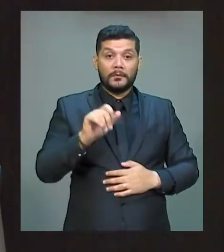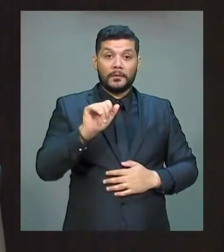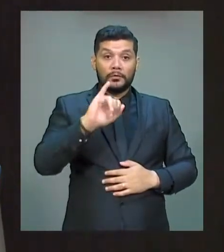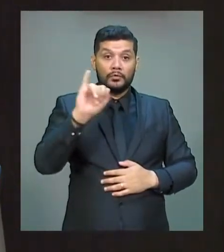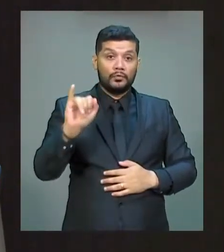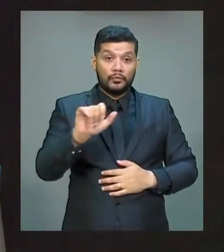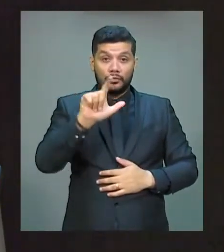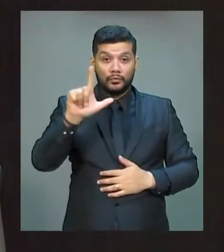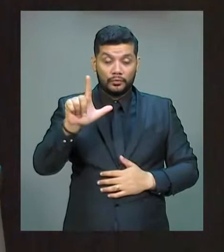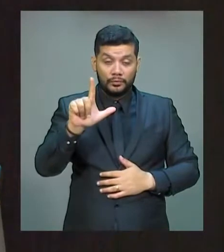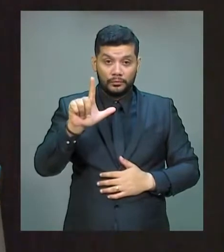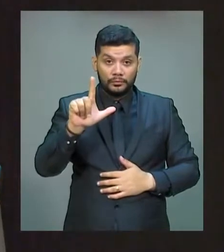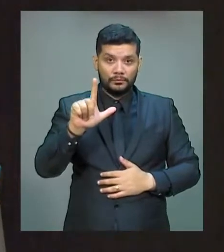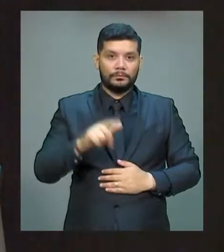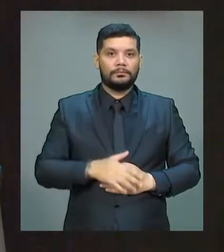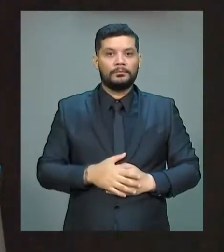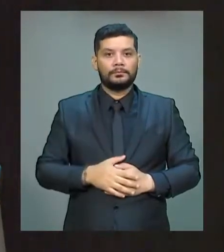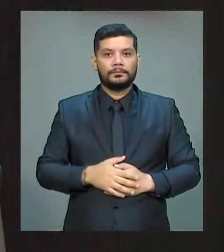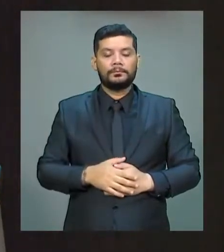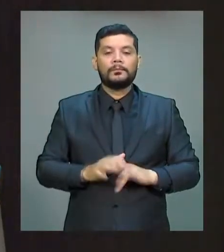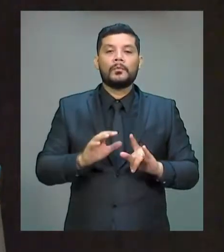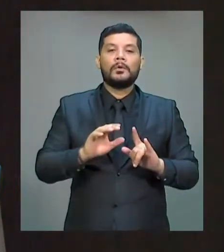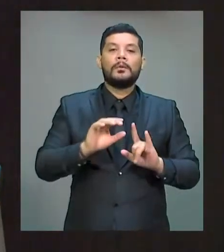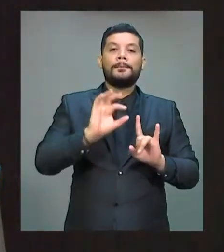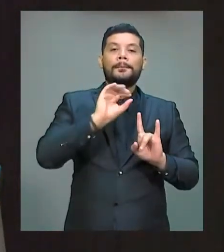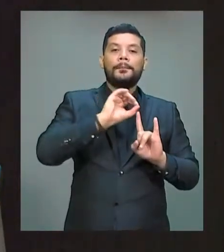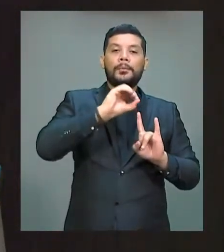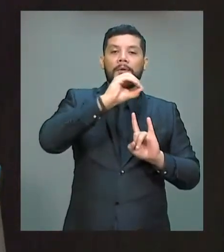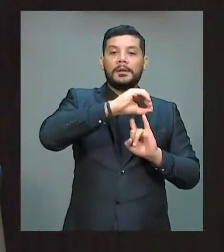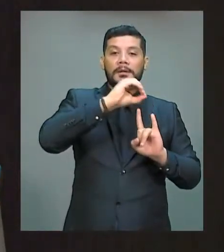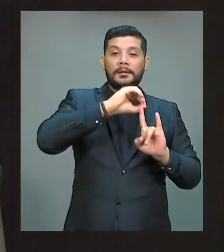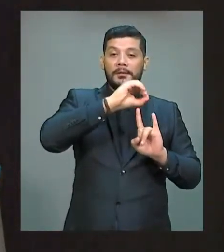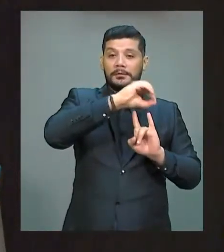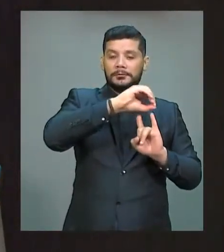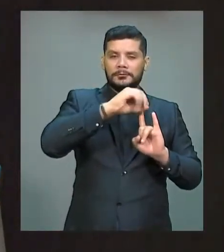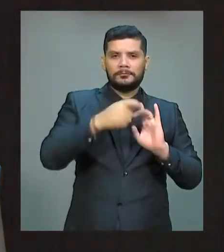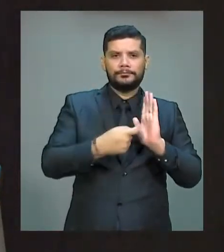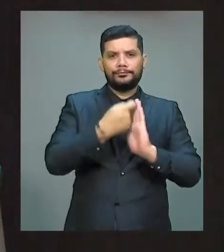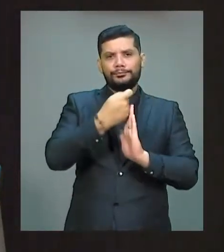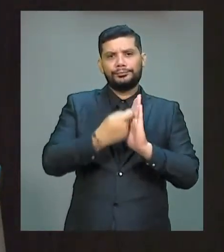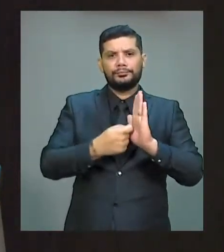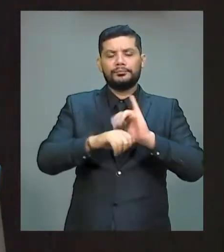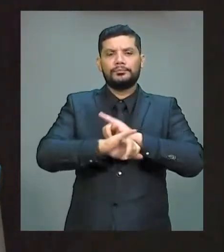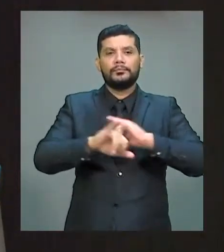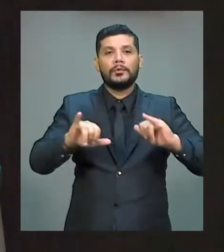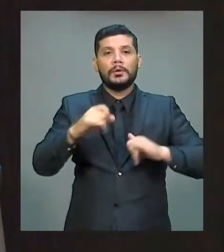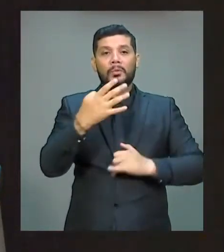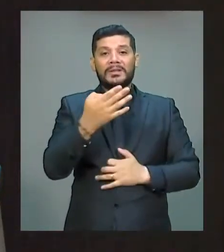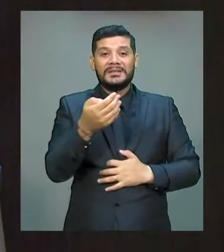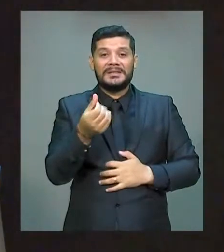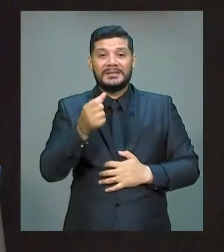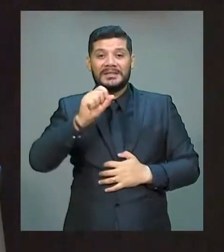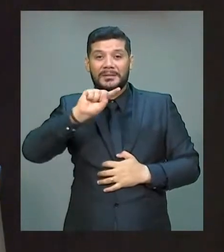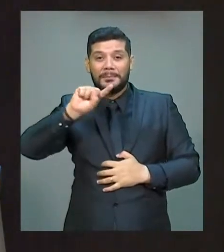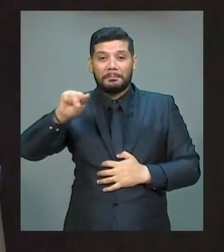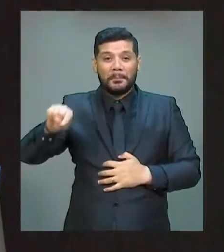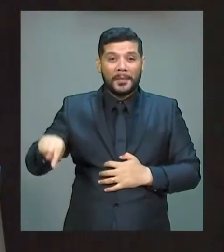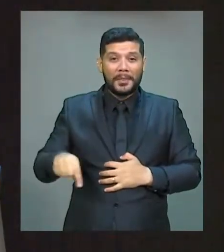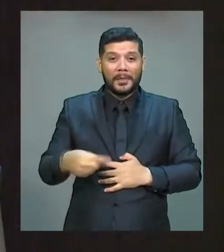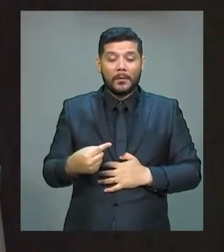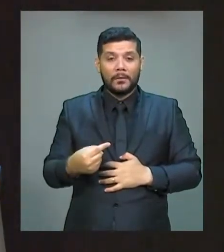Julho, o Butantan escreve oferecendo 46 milhões de vacinas. Não obteve